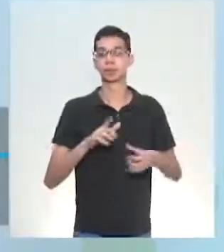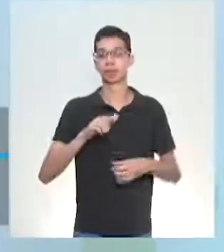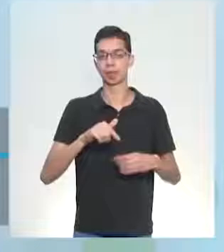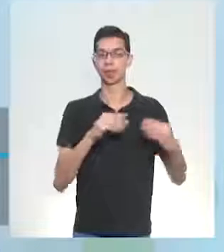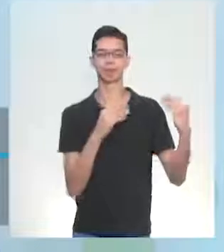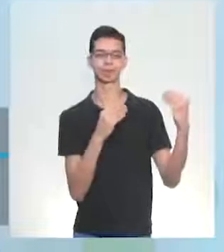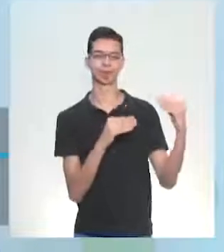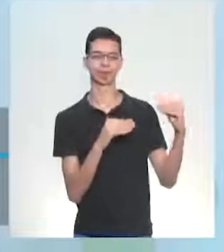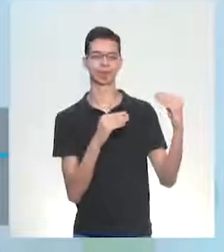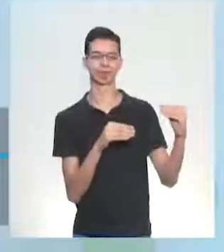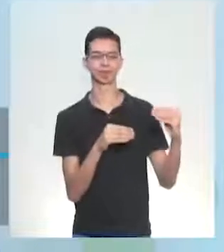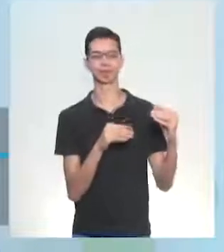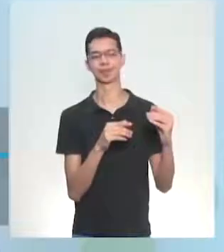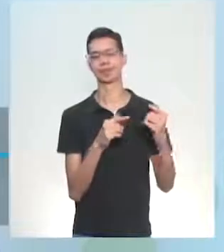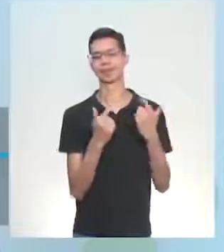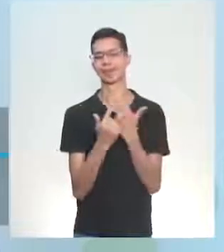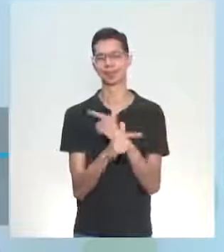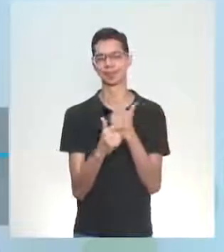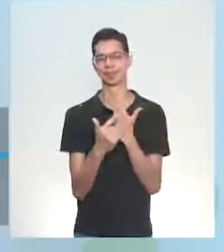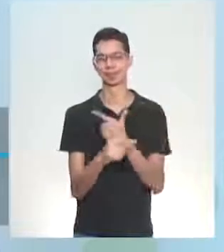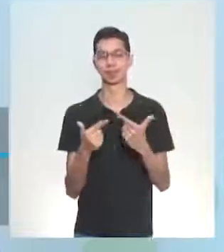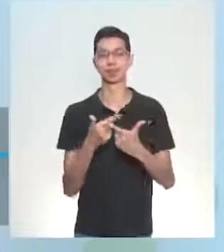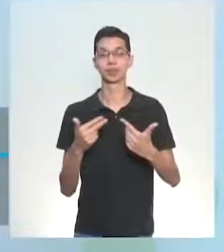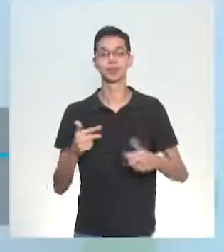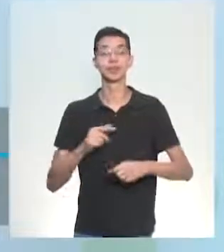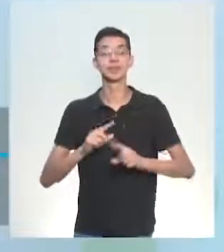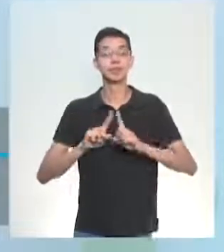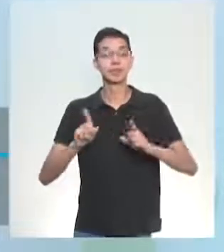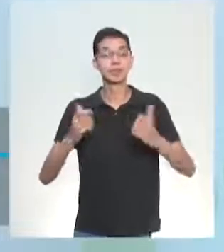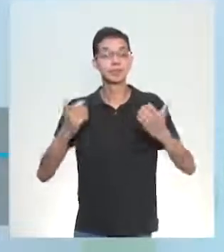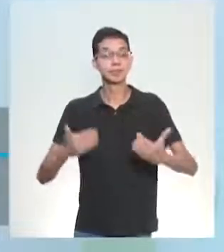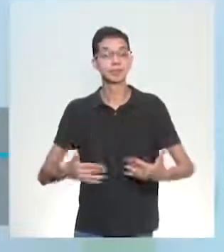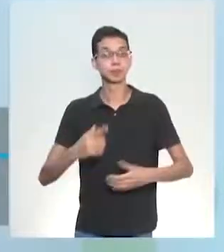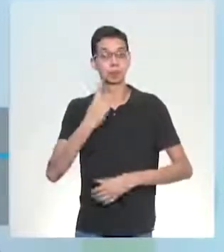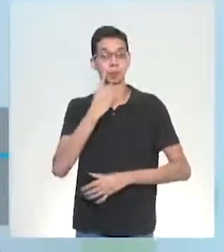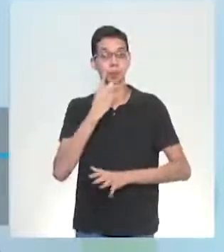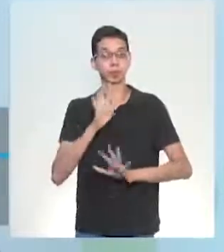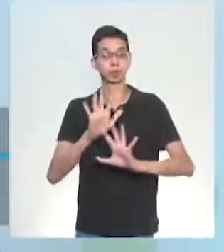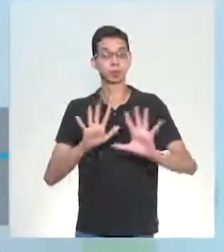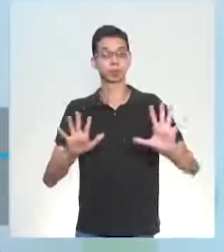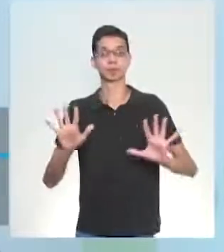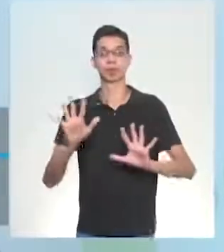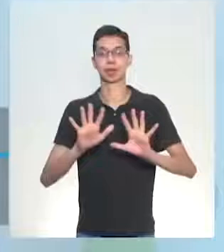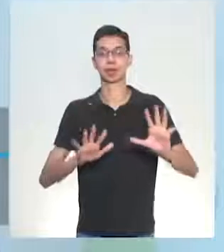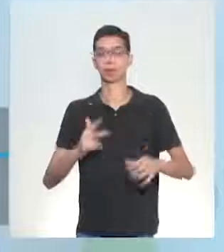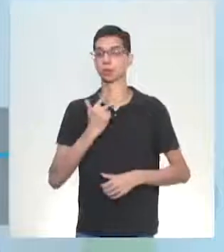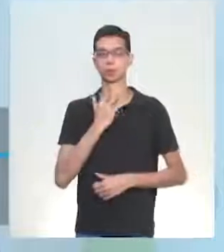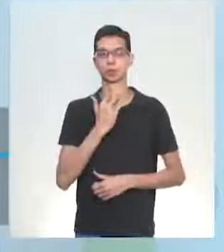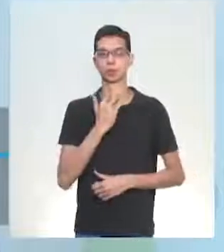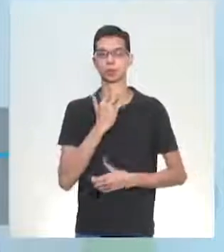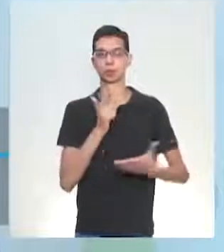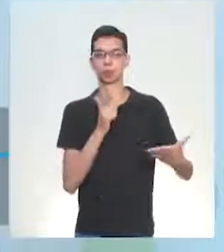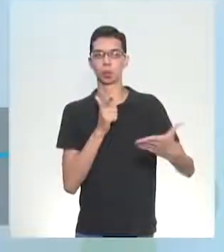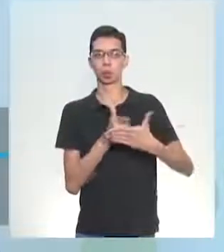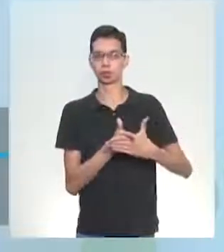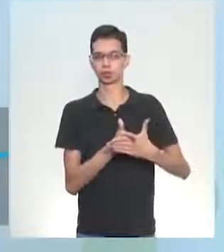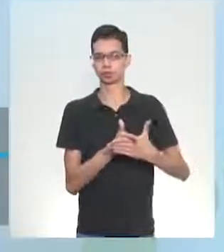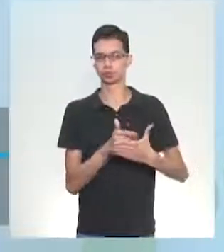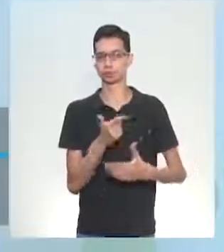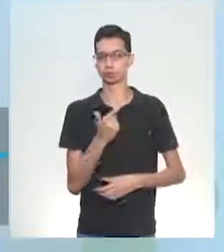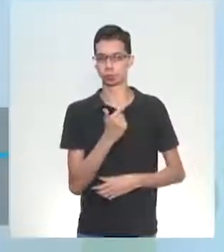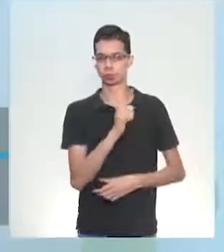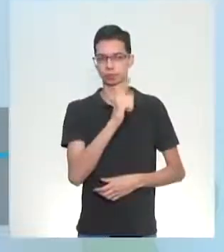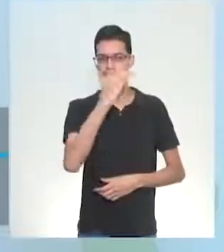mas nós vamos comentar sobre esse contexto de ter o cuidado de não ofender o outro, tudo bem? Então,